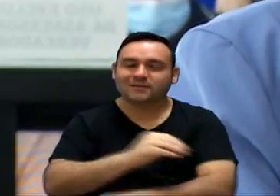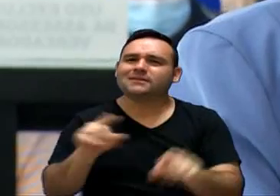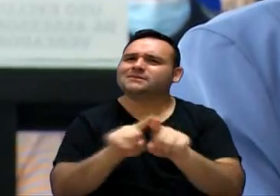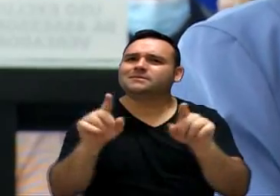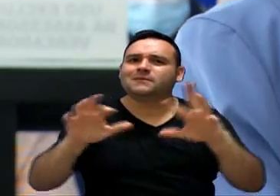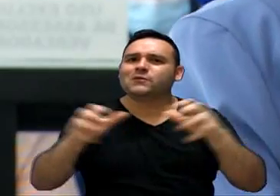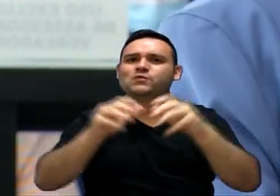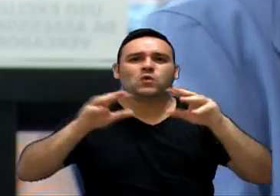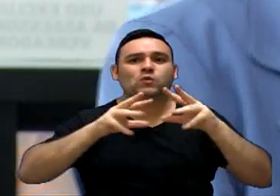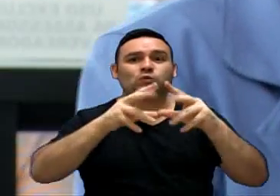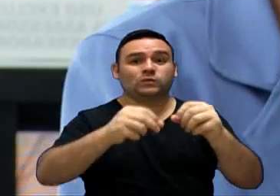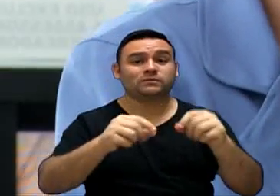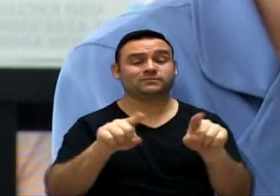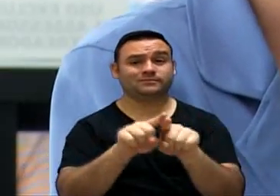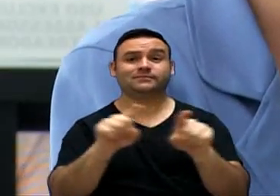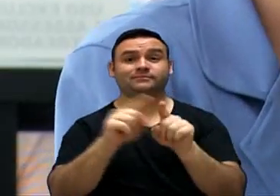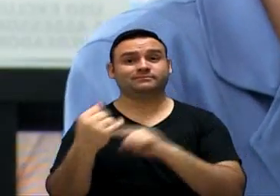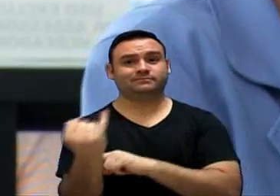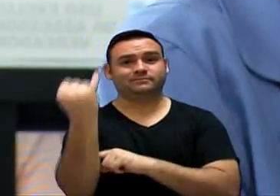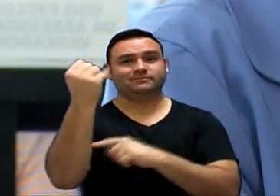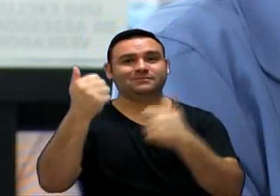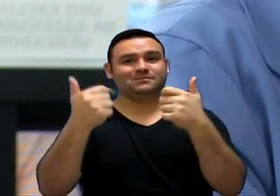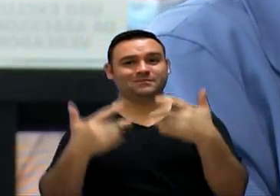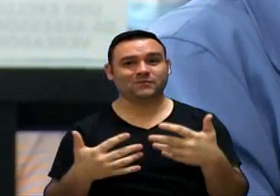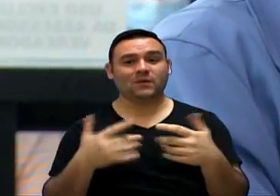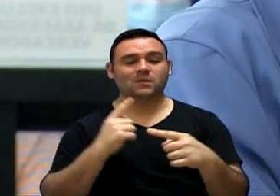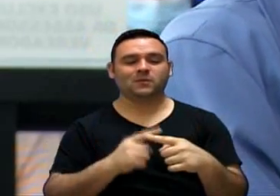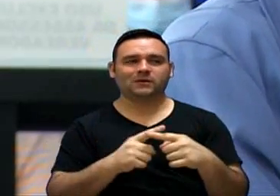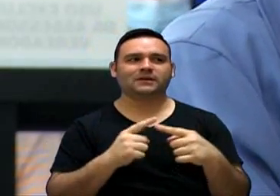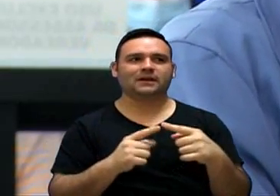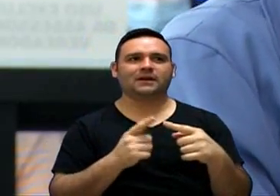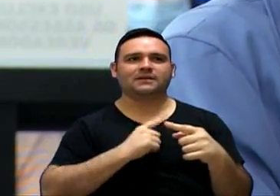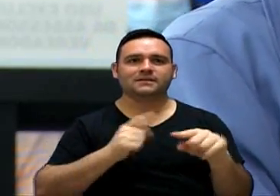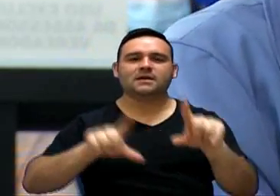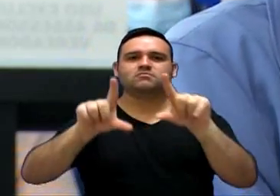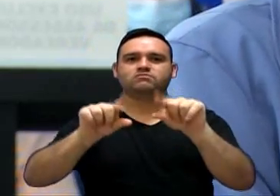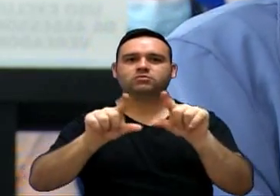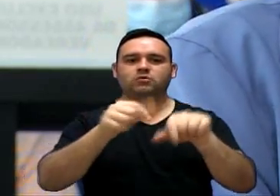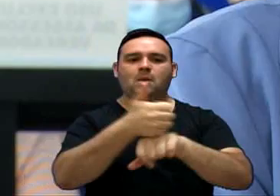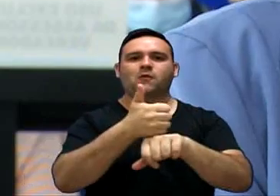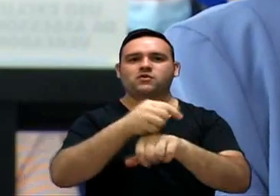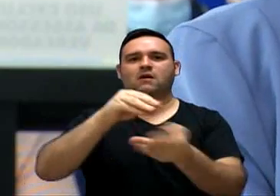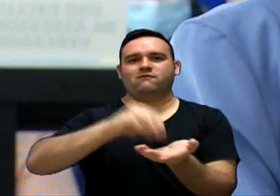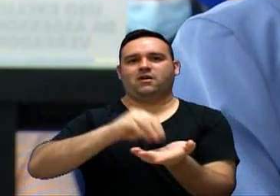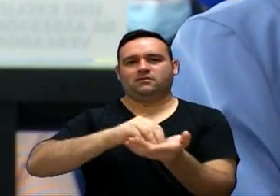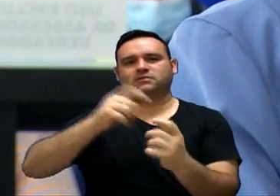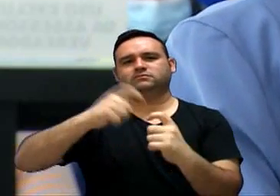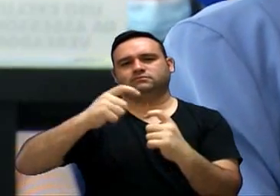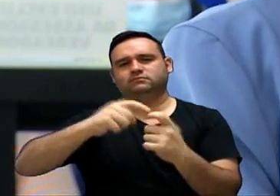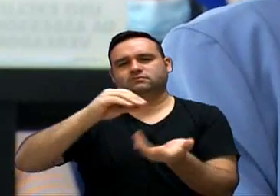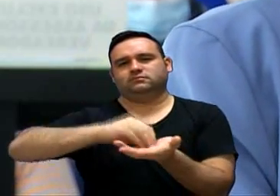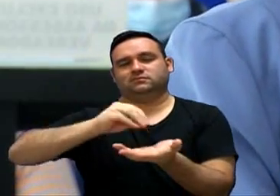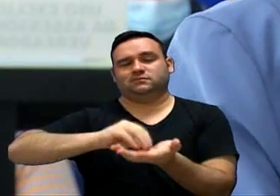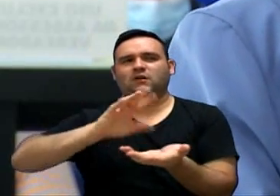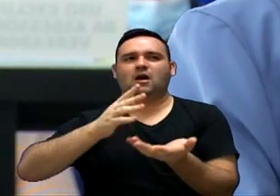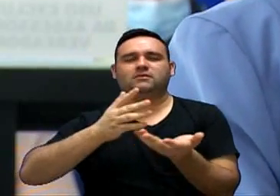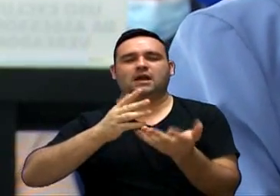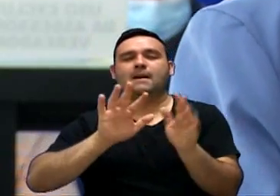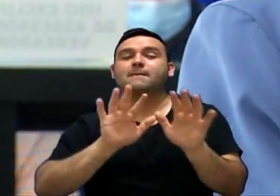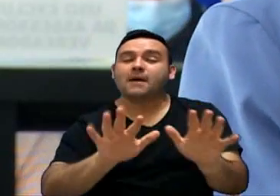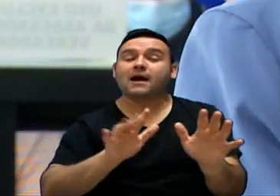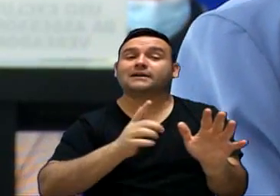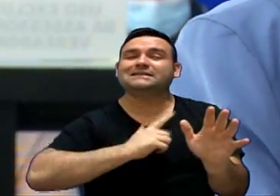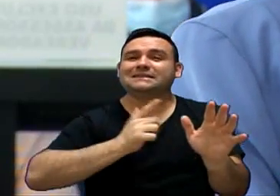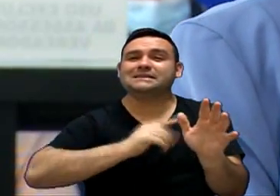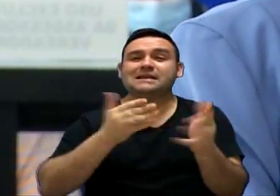a equipe. E é importante enfatizar que, mesmo com números reduzidos de profissionais, nós temos aí